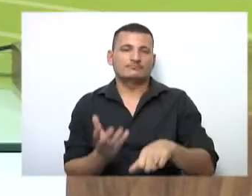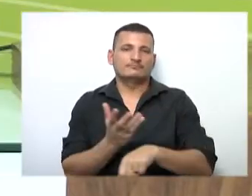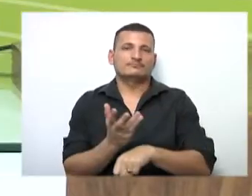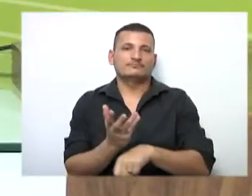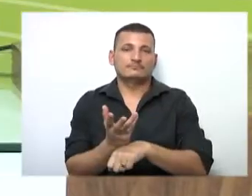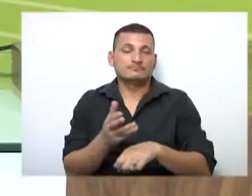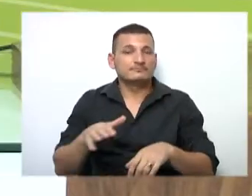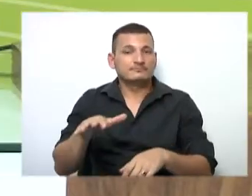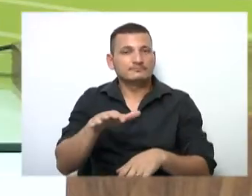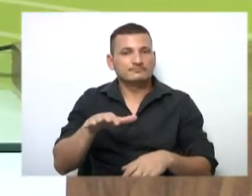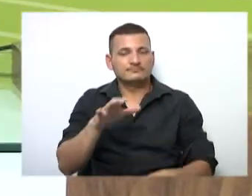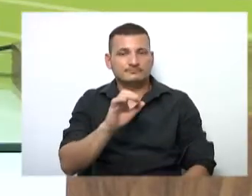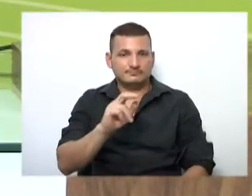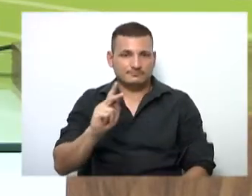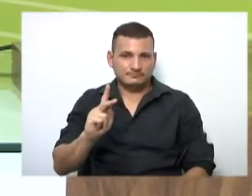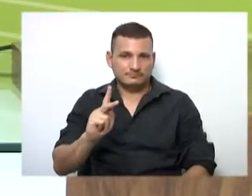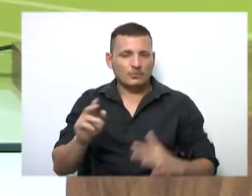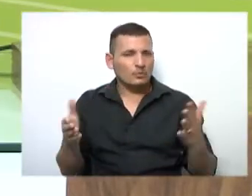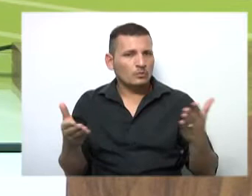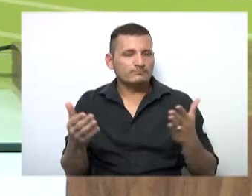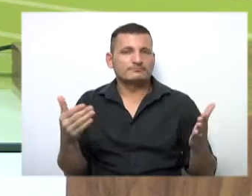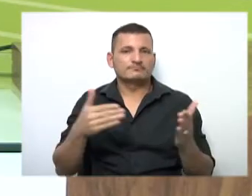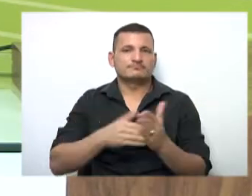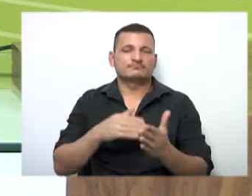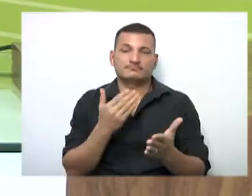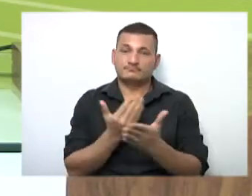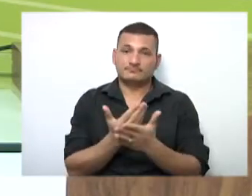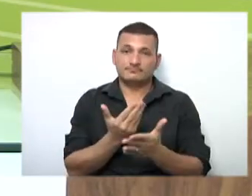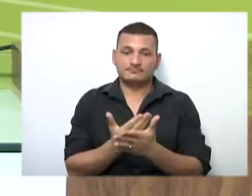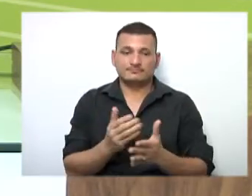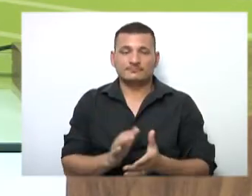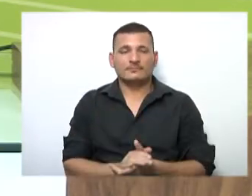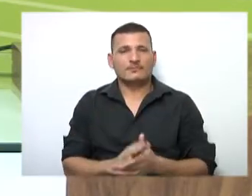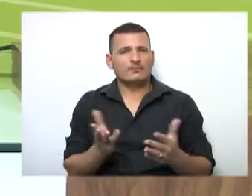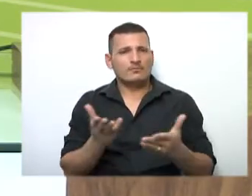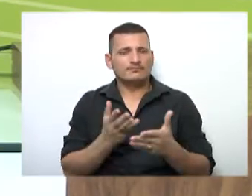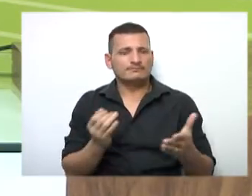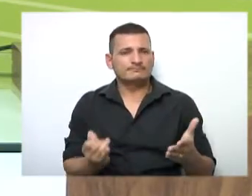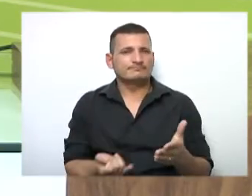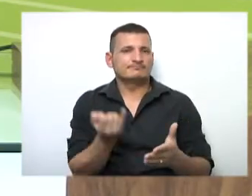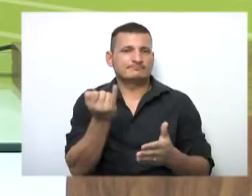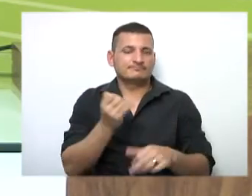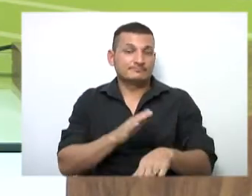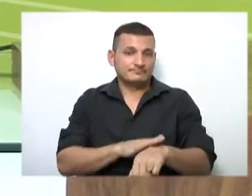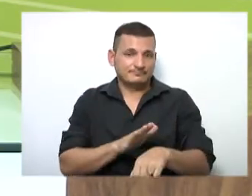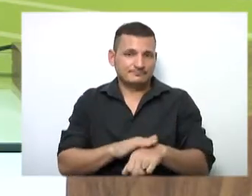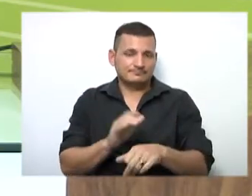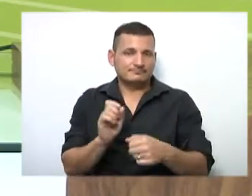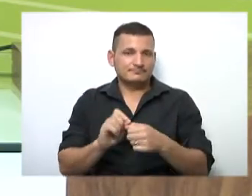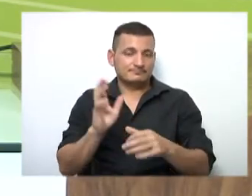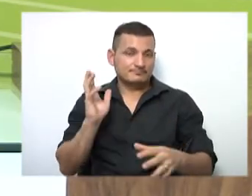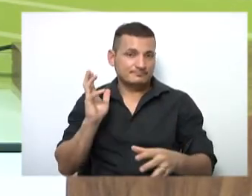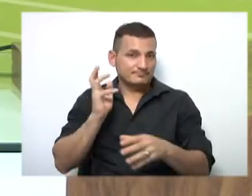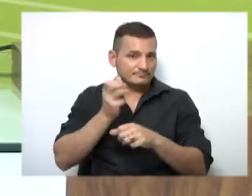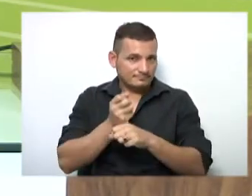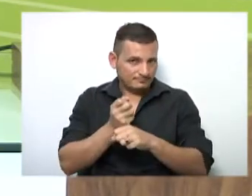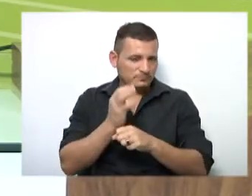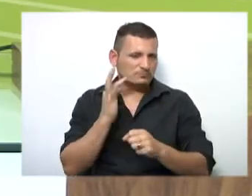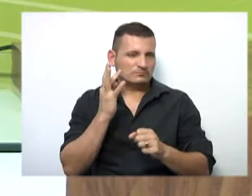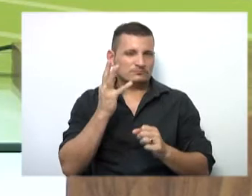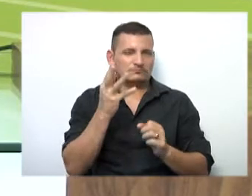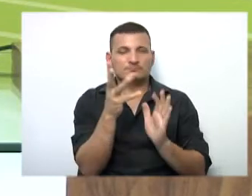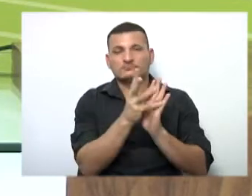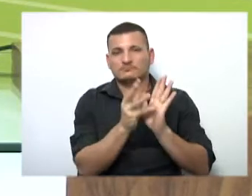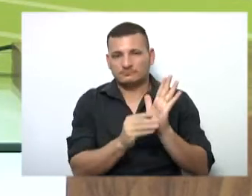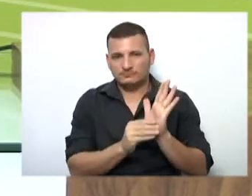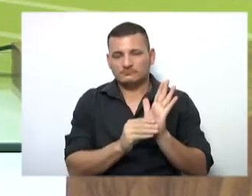Cooperativismo. Essa é a nossa última aula. Nós estamos aproveitando esse momento para fazer a revisão do todo o conteúdo que foi visto na disciplina e vamos também,